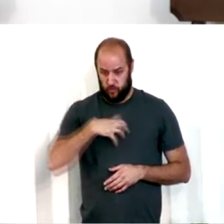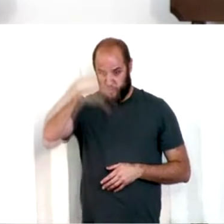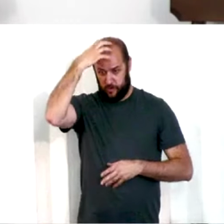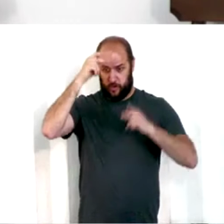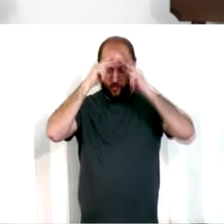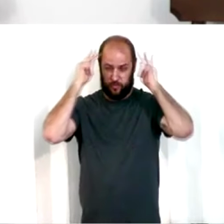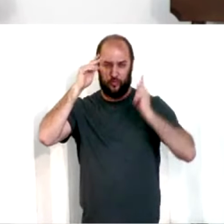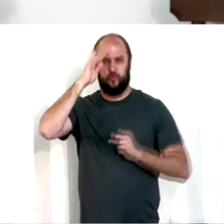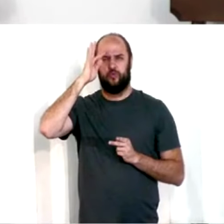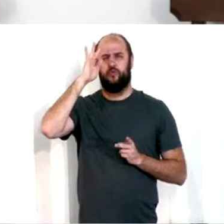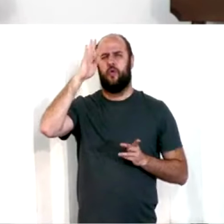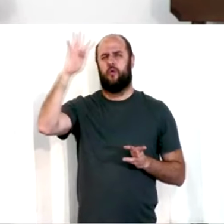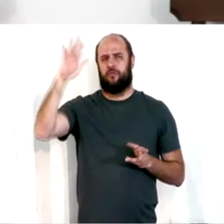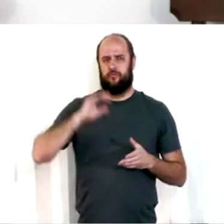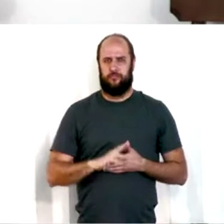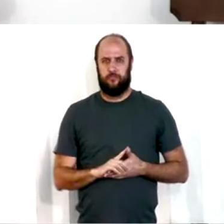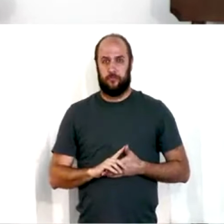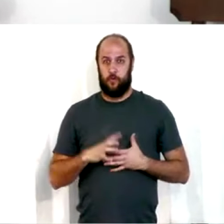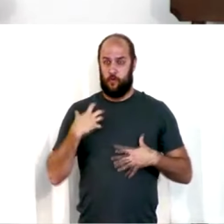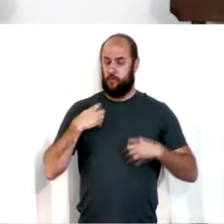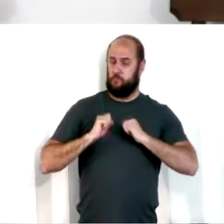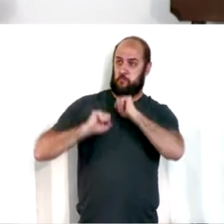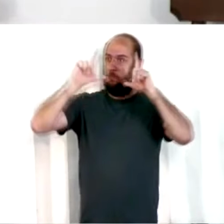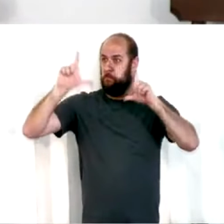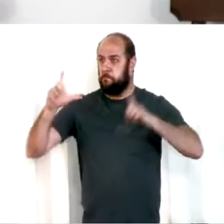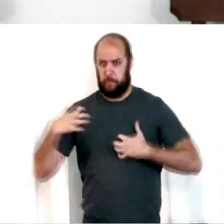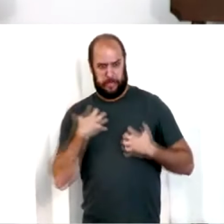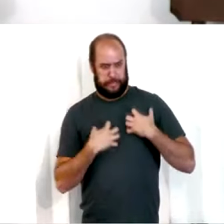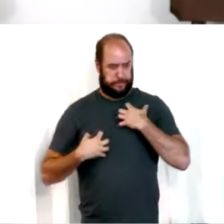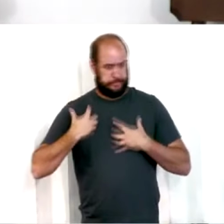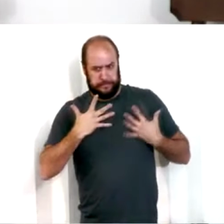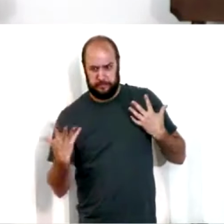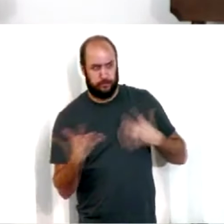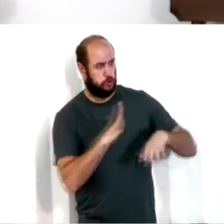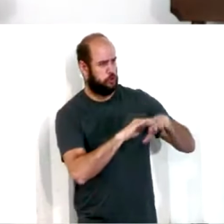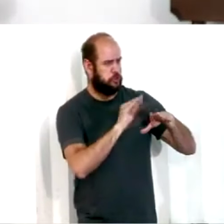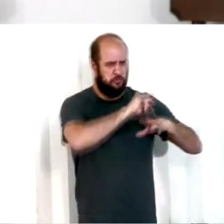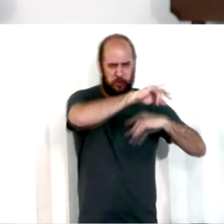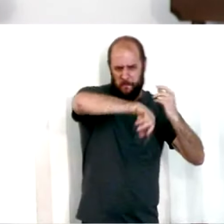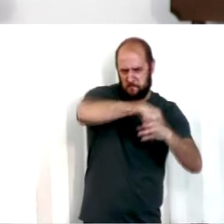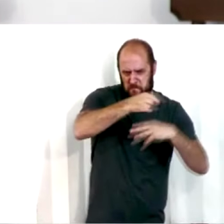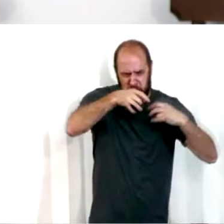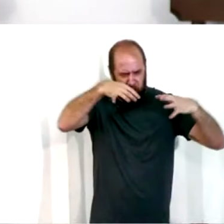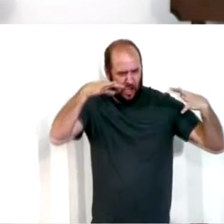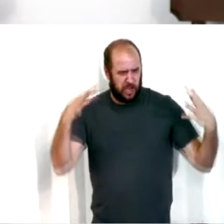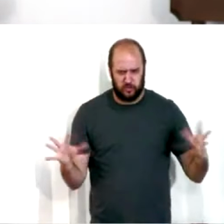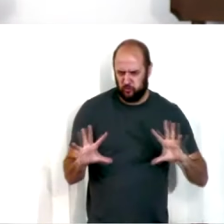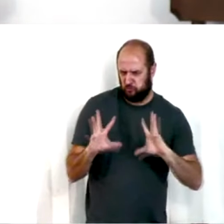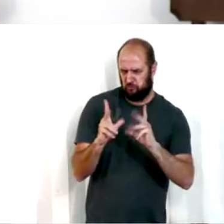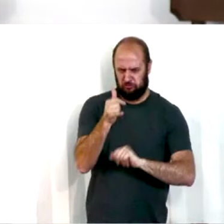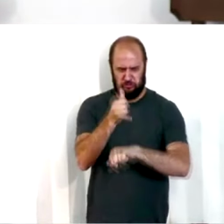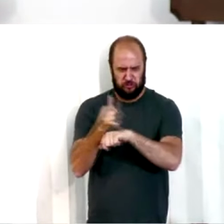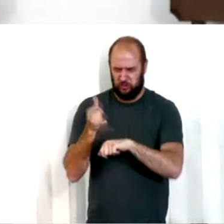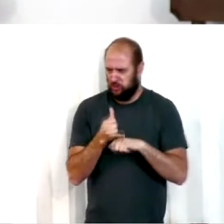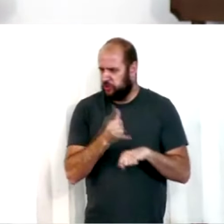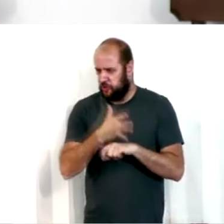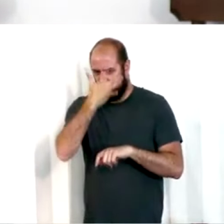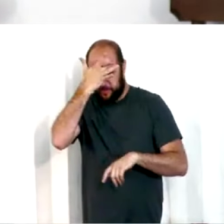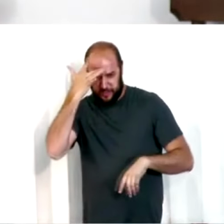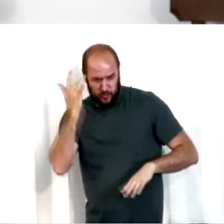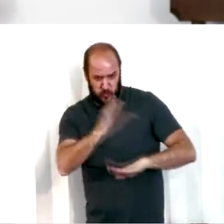sonho. Ele acordou muito perturbado daquele sonho, mandou chamar todos os magos, todos os caldeus, todos os adivinhos,